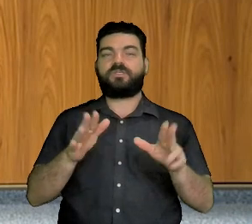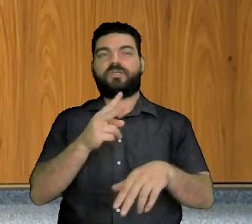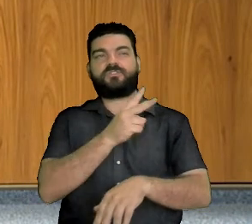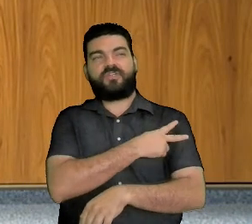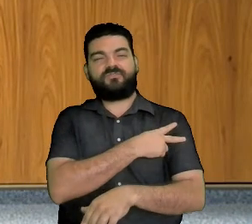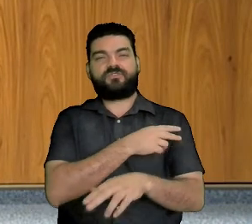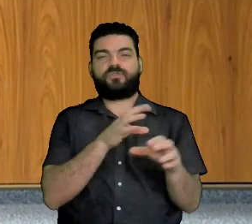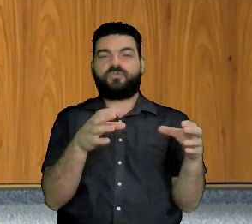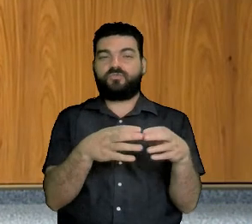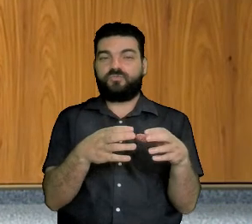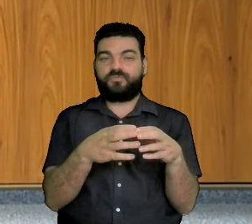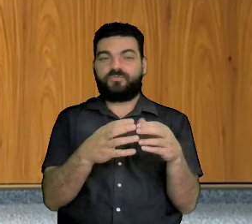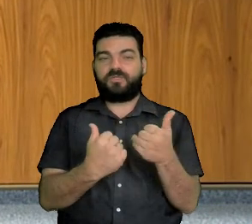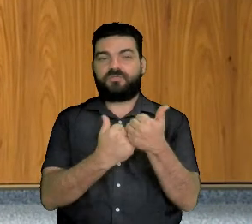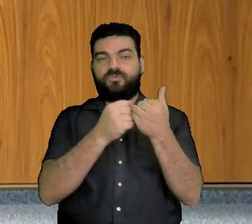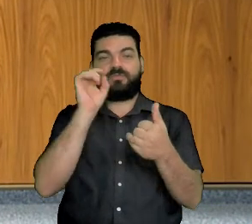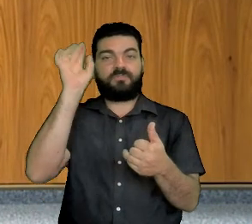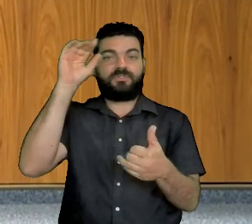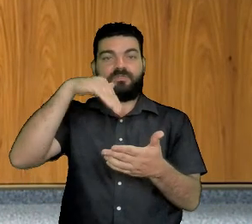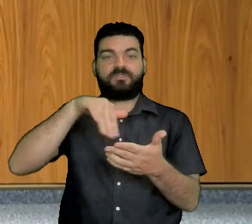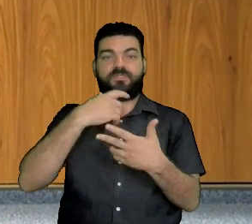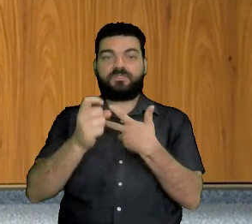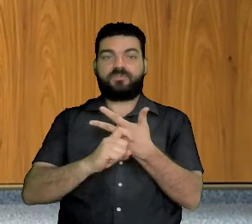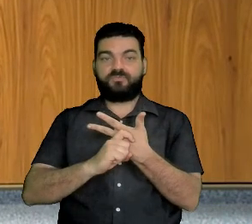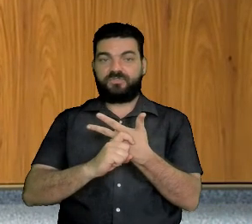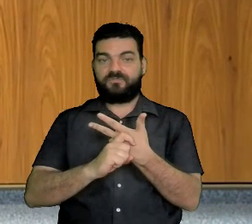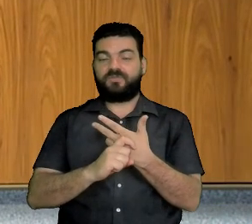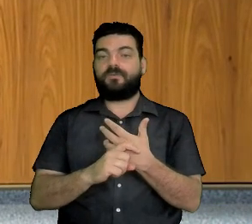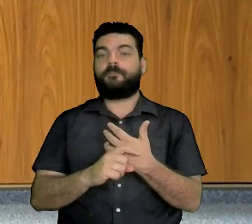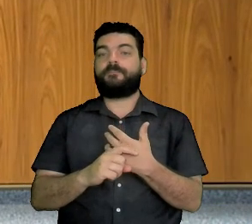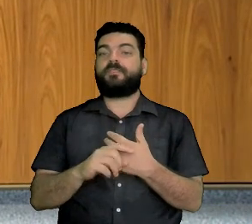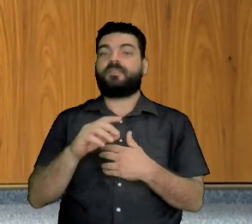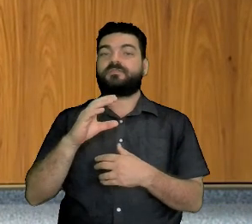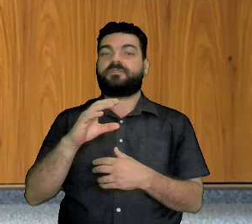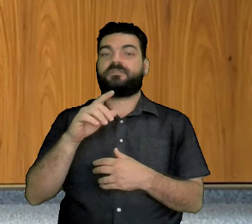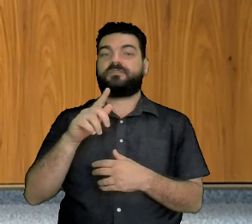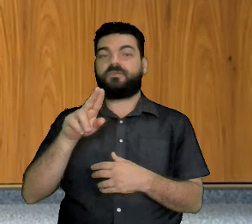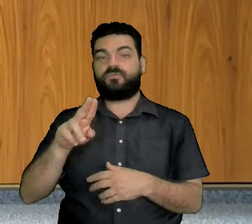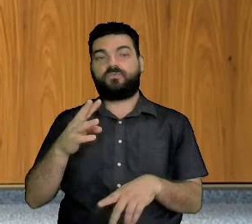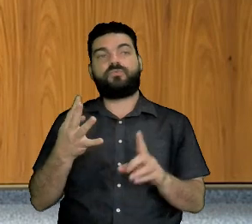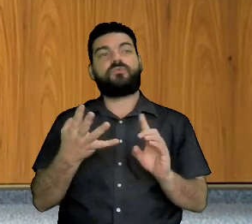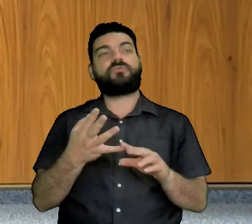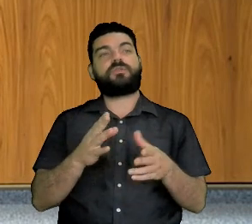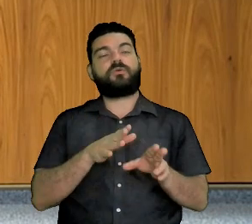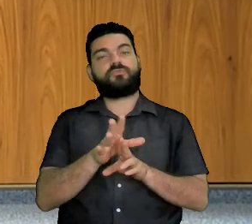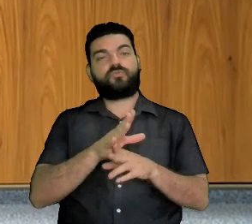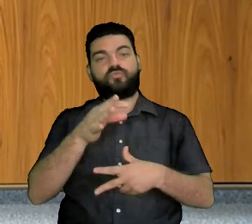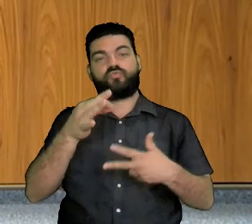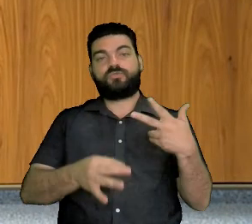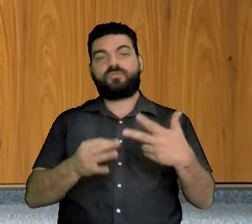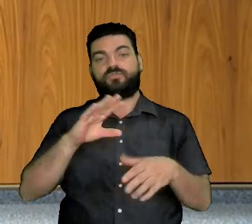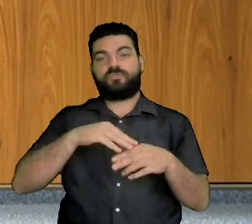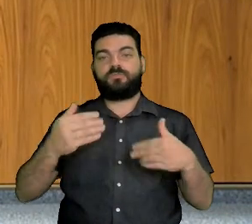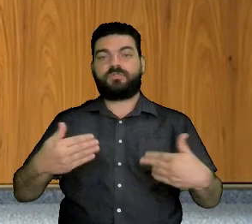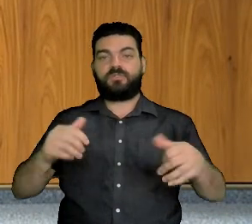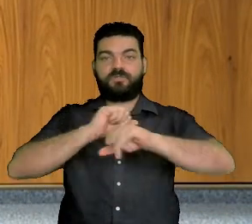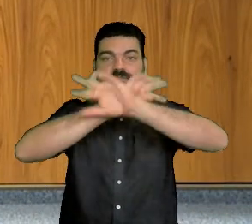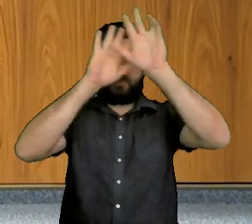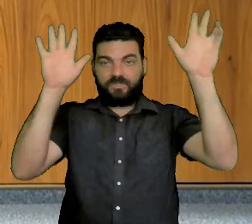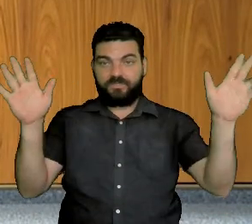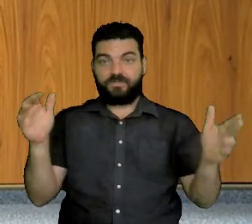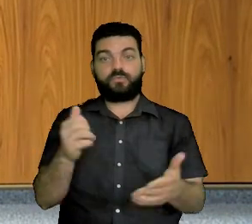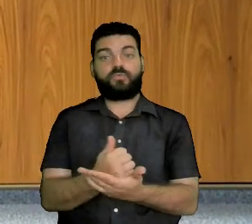gabinete e assessor especial na Secretaria Executiva da CGU, foi consultor jurídico no Ministério da Transparência e